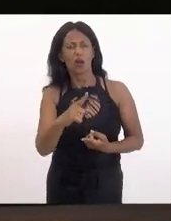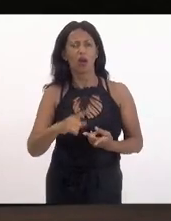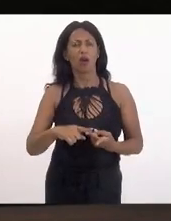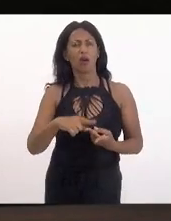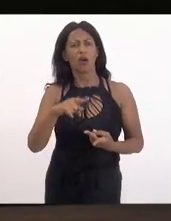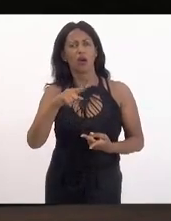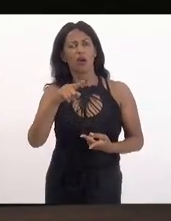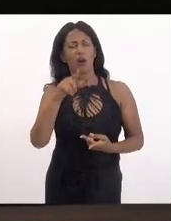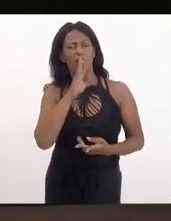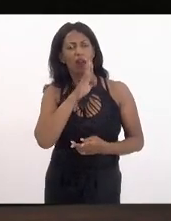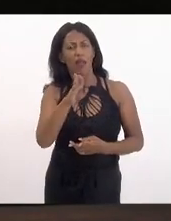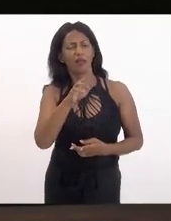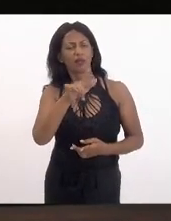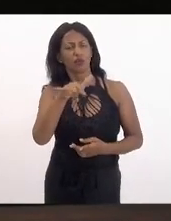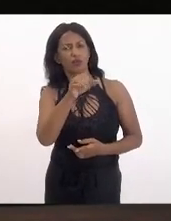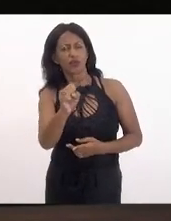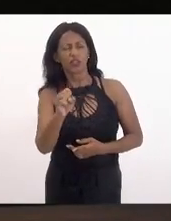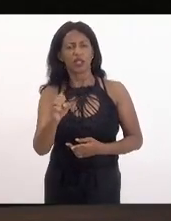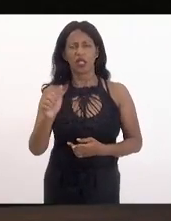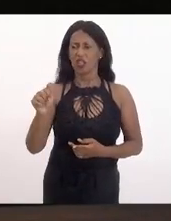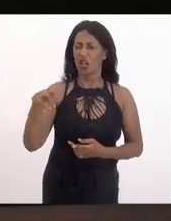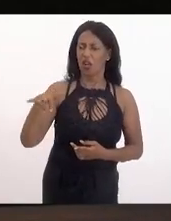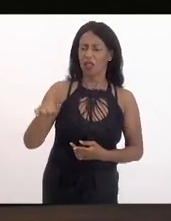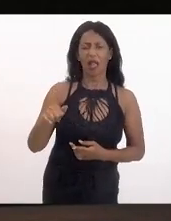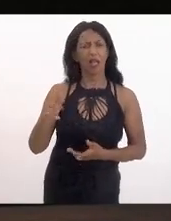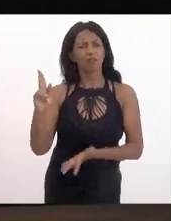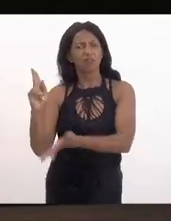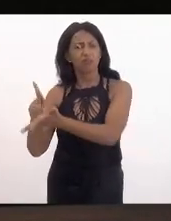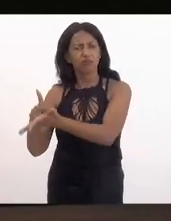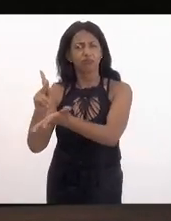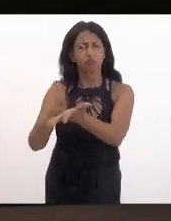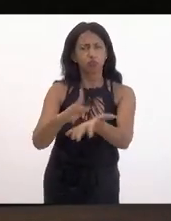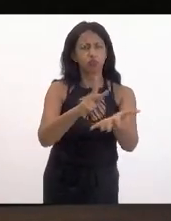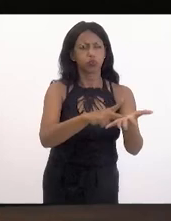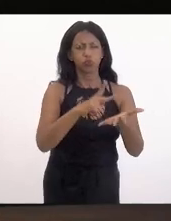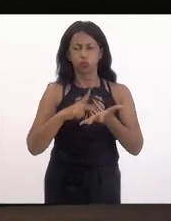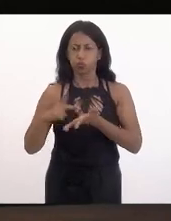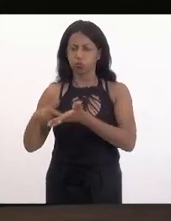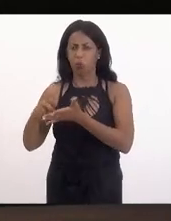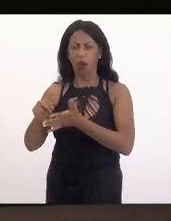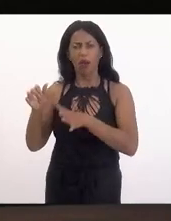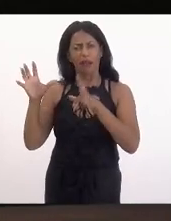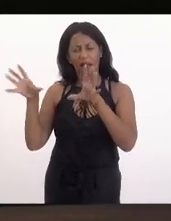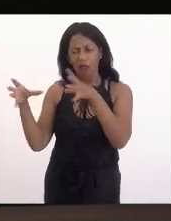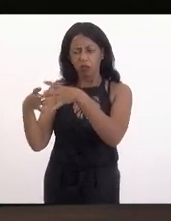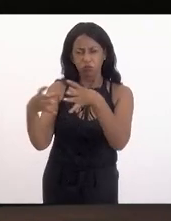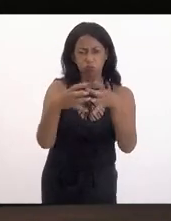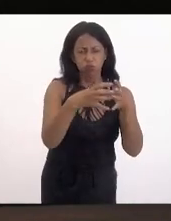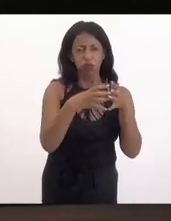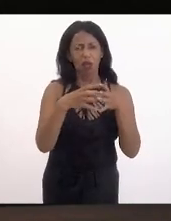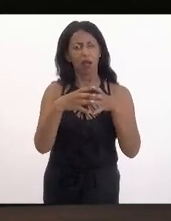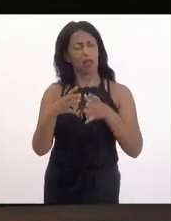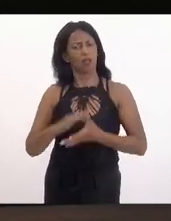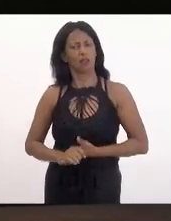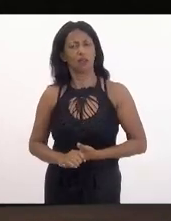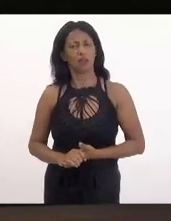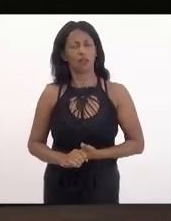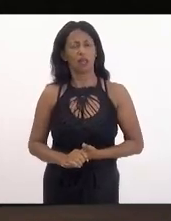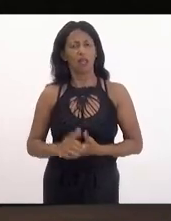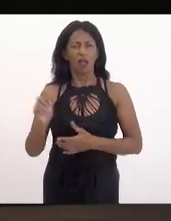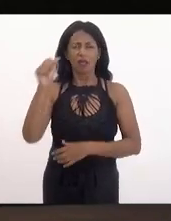Liberdade reta do João 26 são legítimas e uruguaio essa Guaçu São legítimas